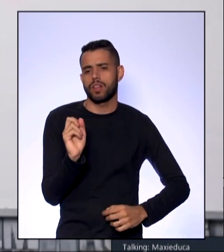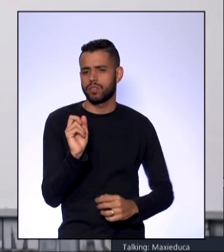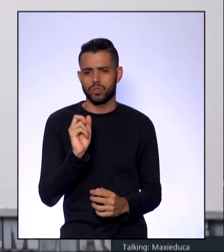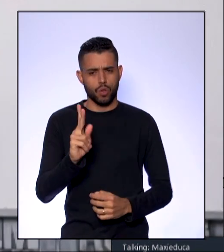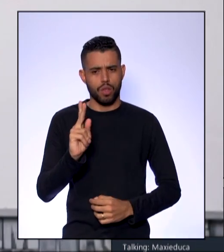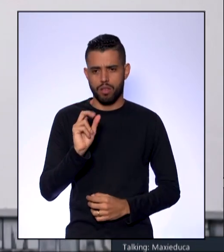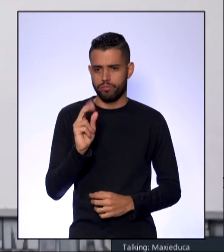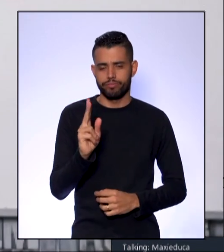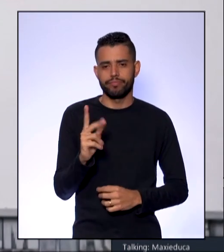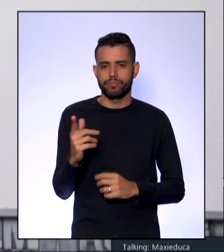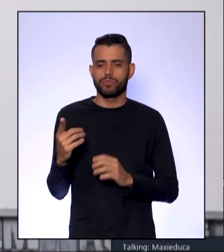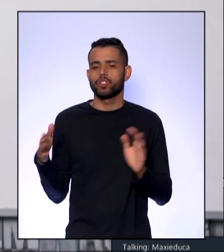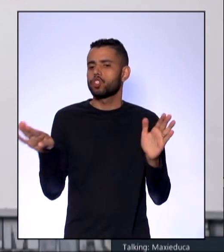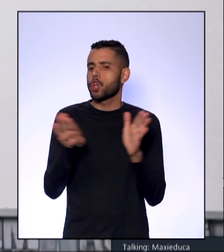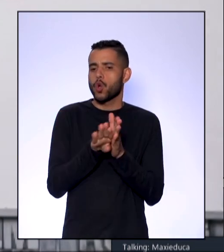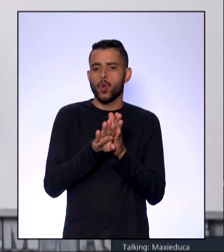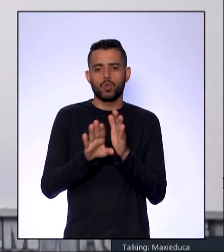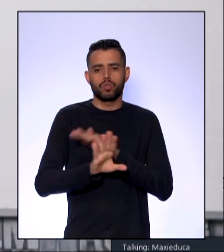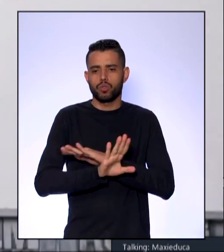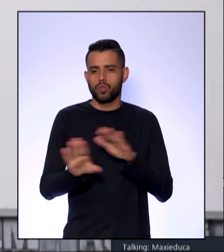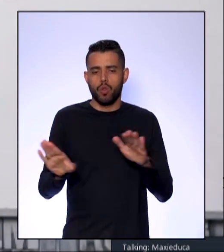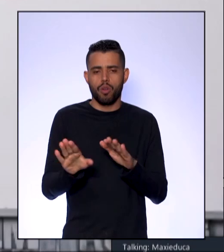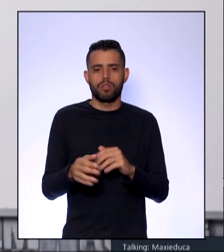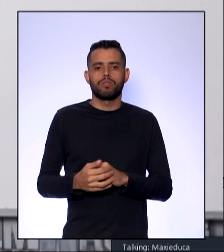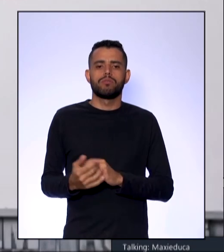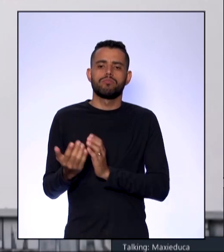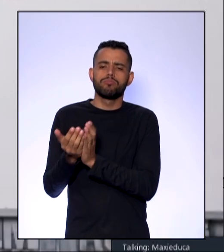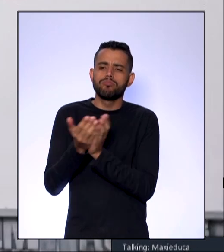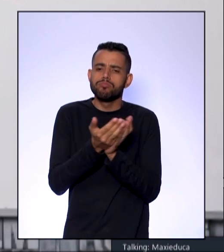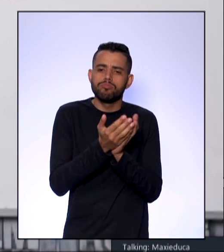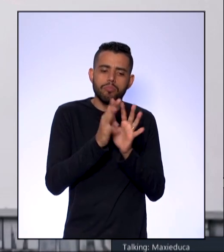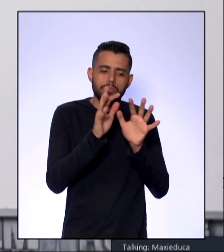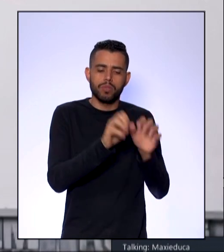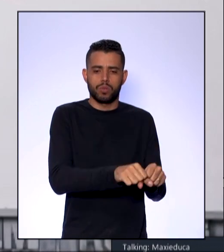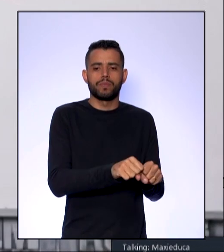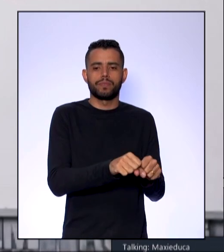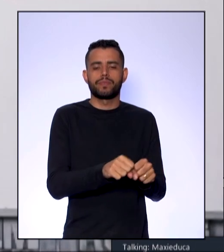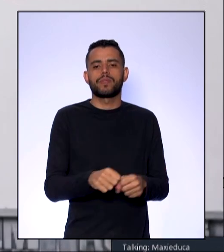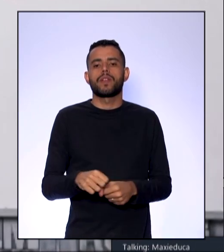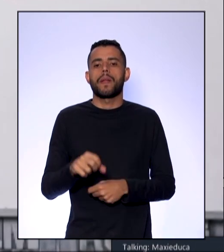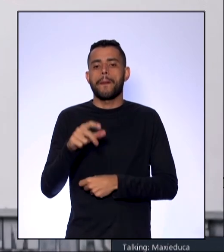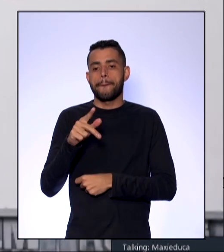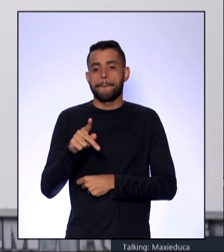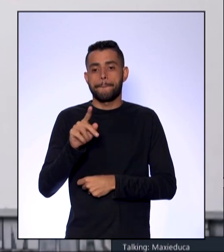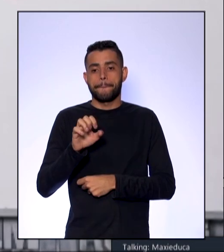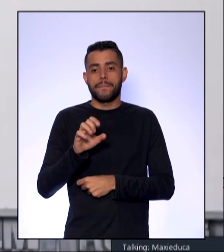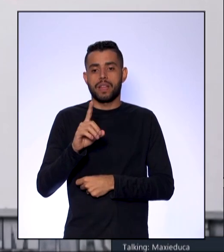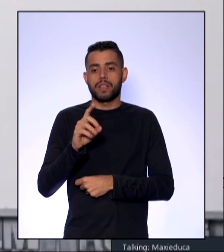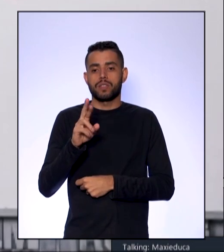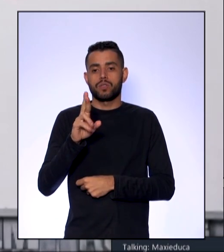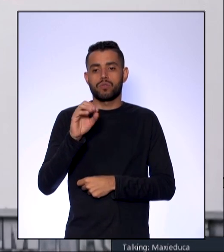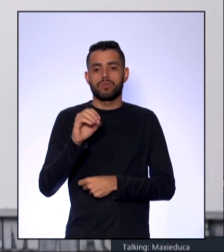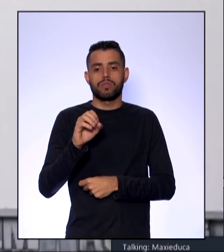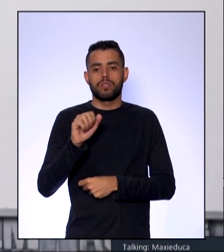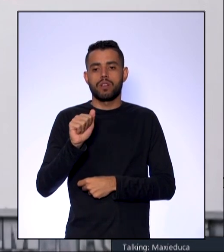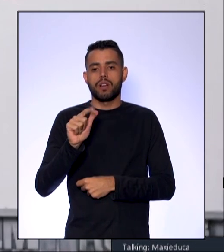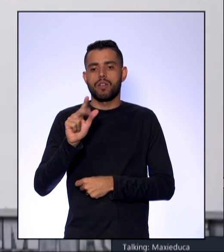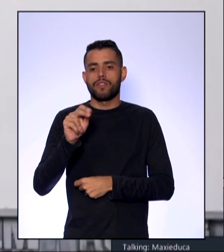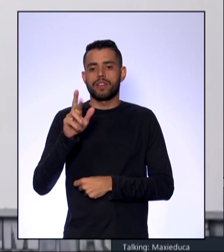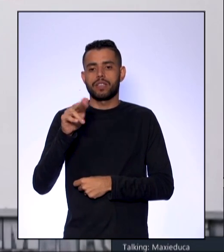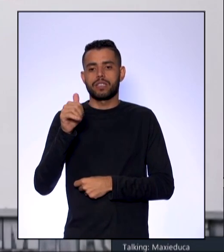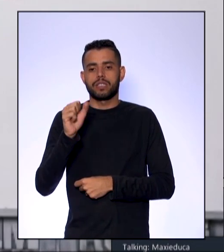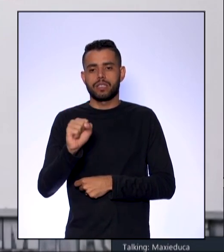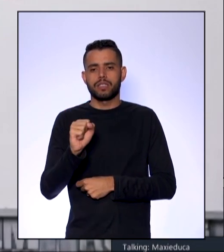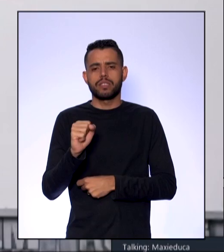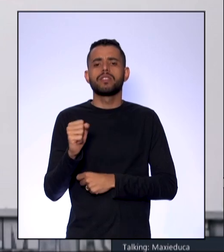bem, só chegaram. Processo de ocupação. Pedro Álvares Cabral também veio para a América,